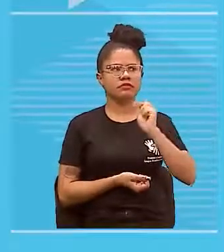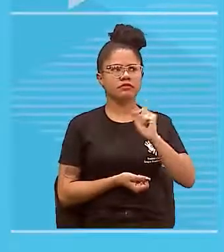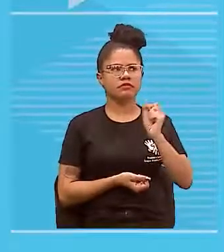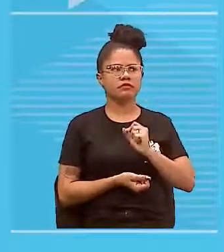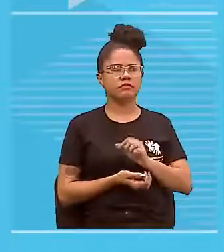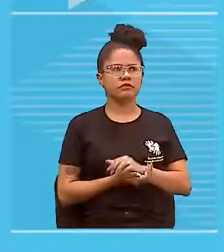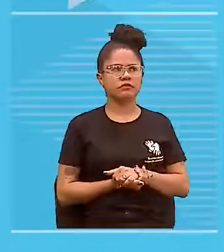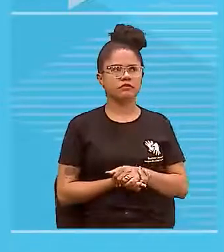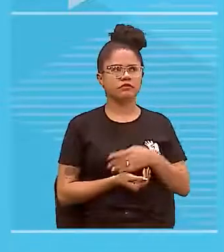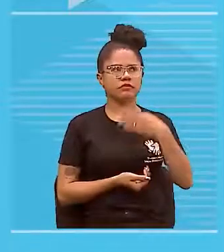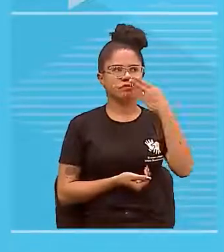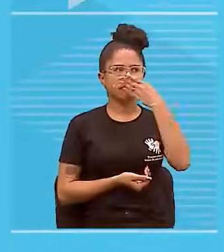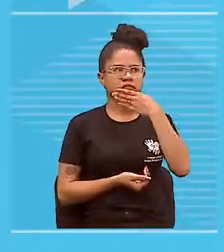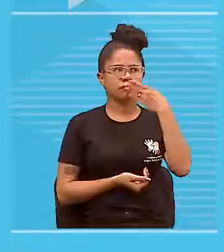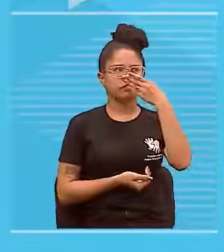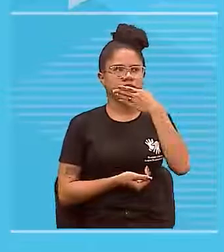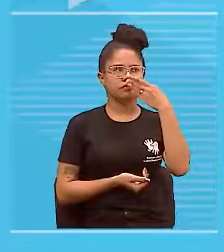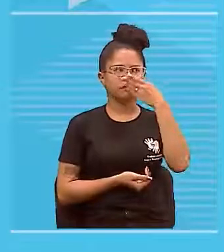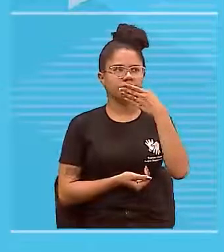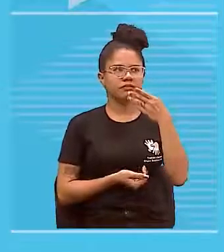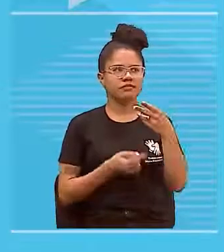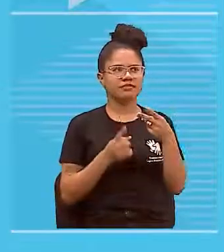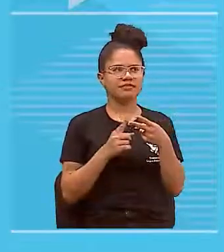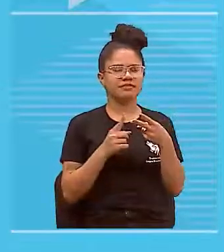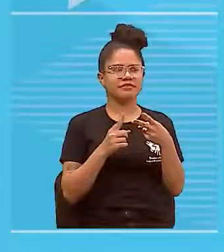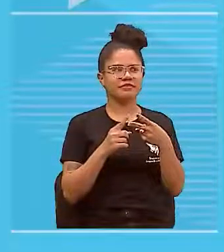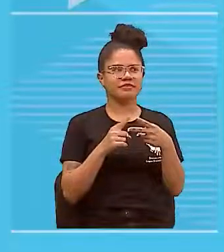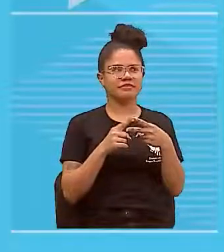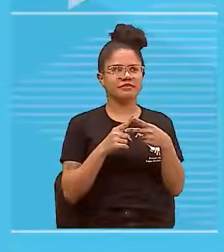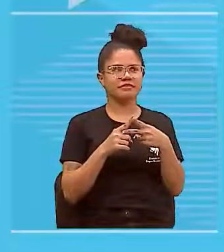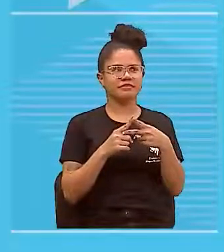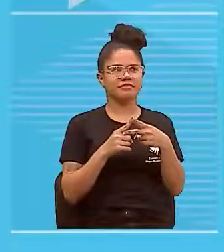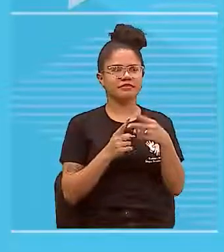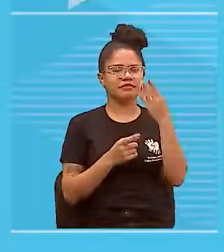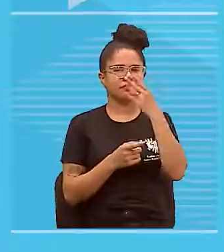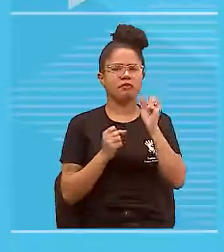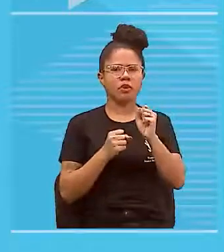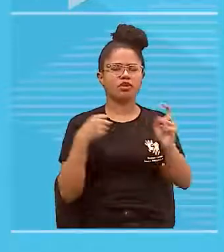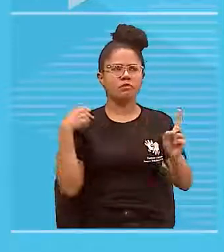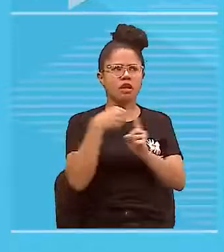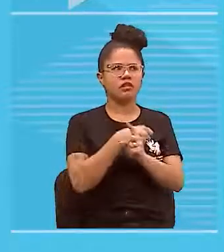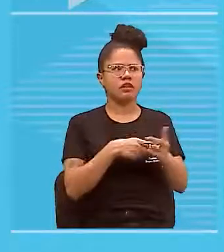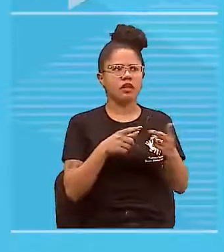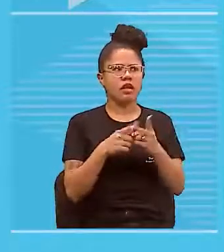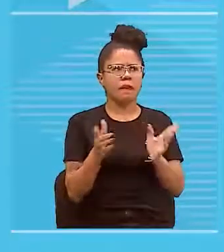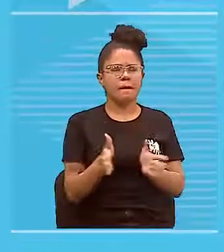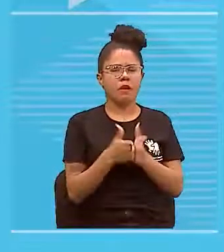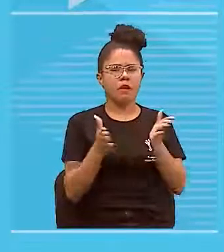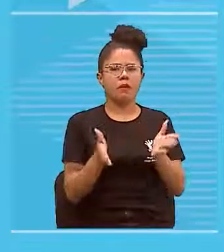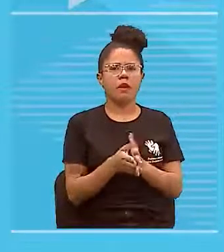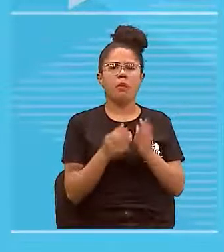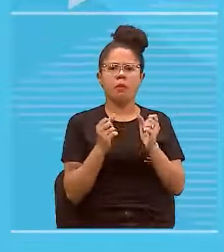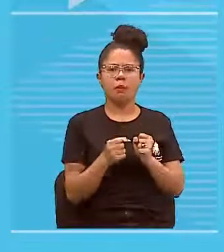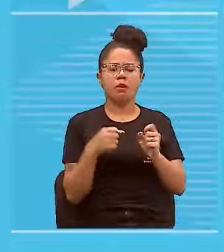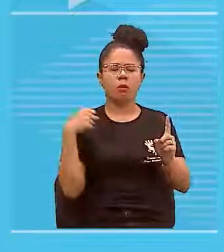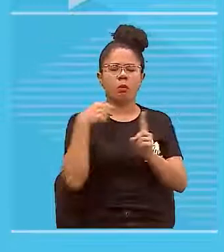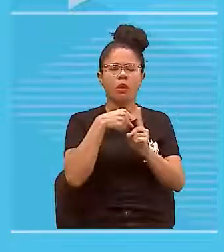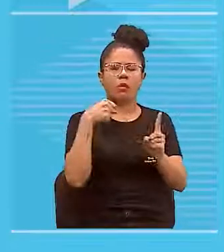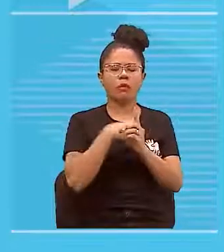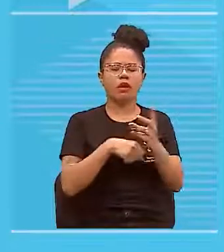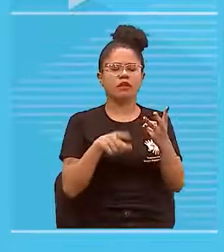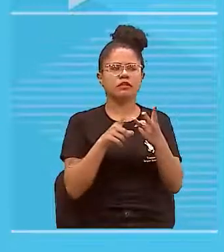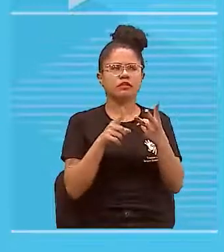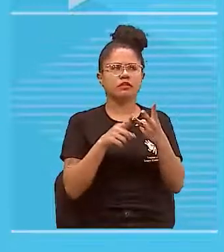que prostituta é saco de pancada que pobre é saco de pancada que